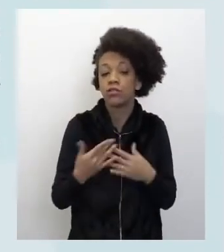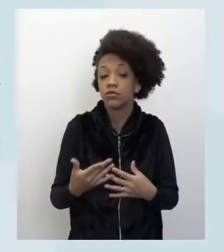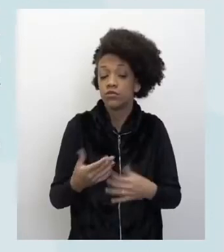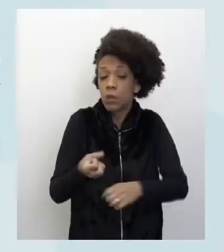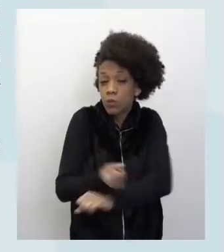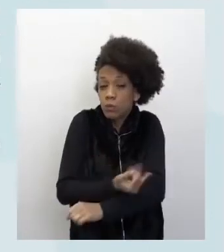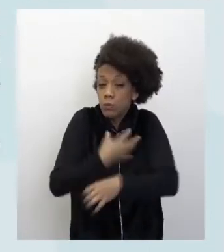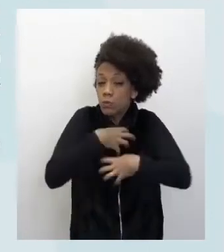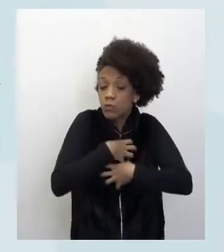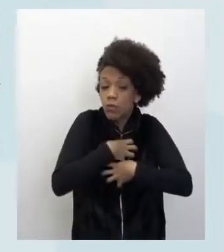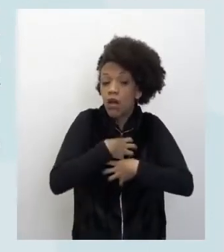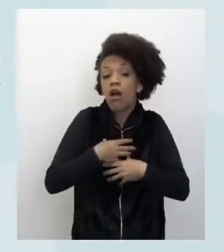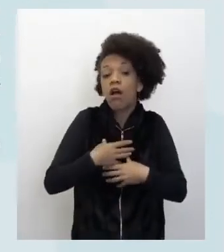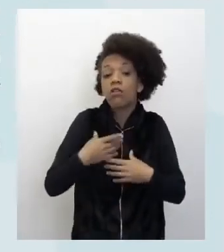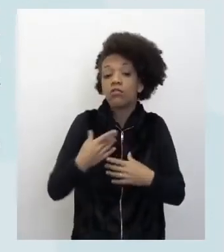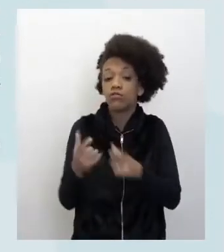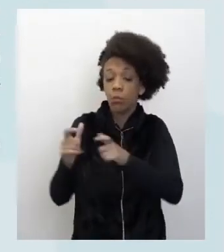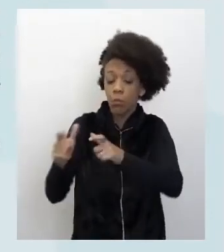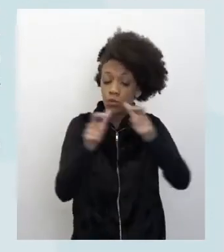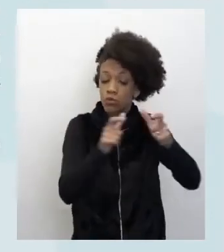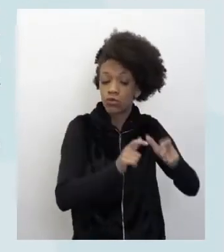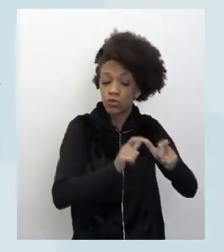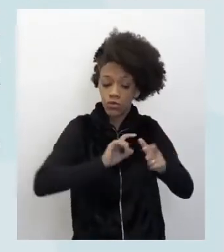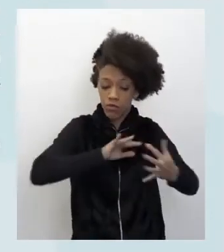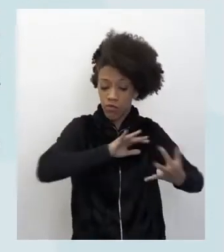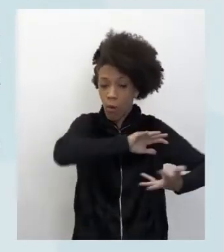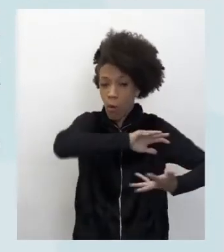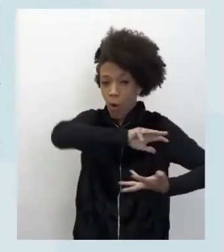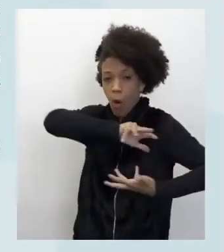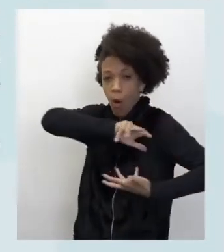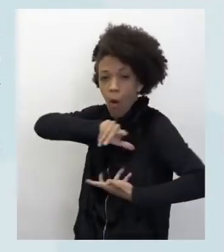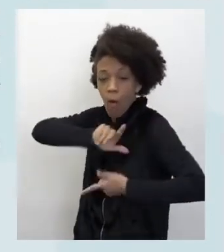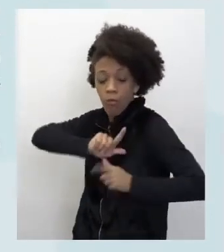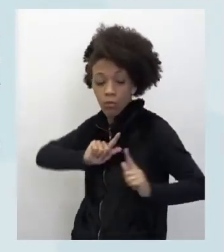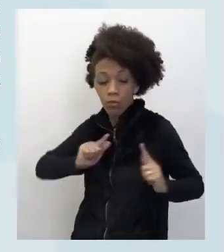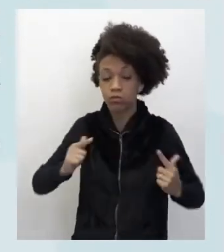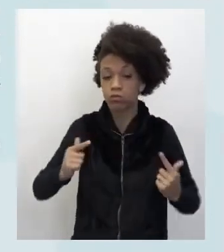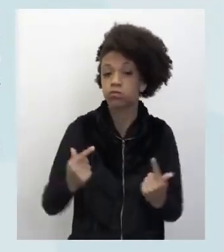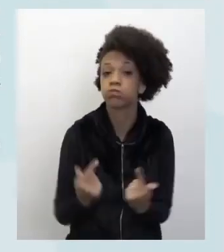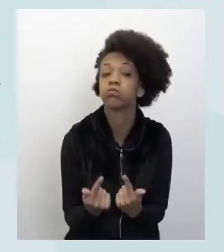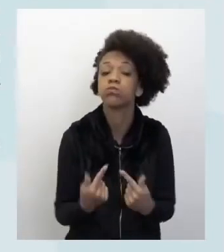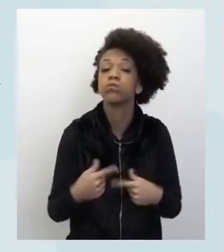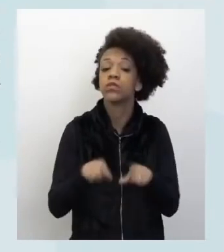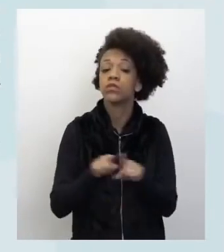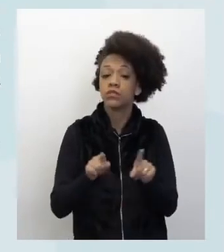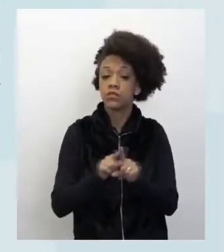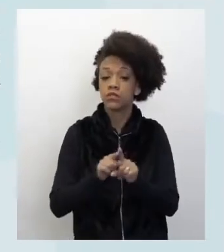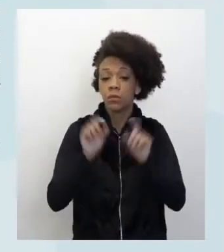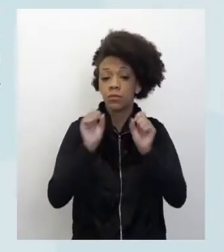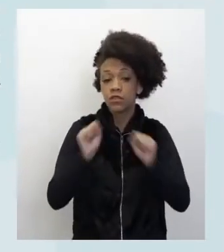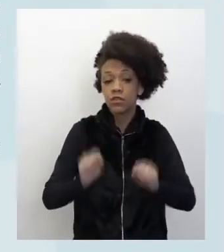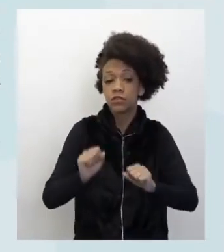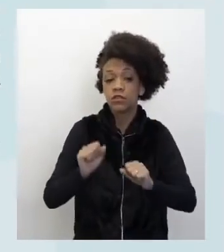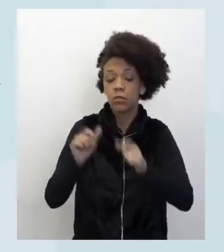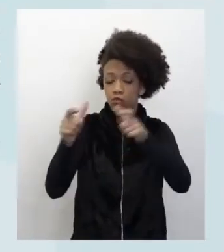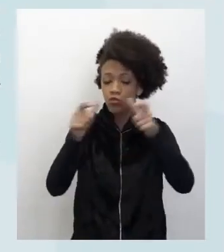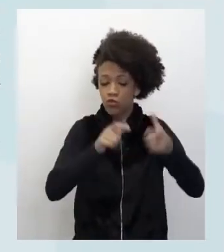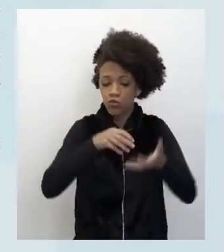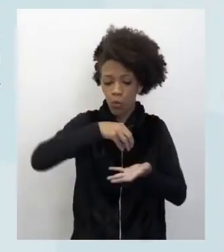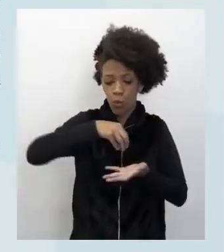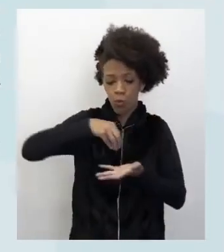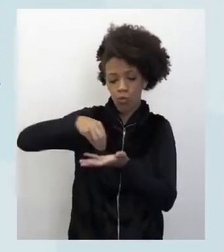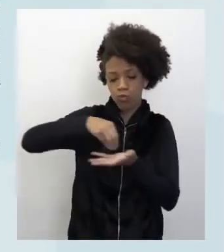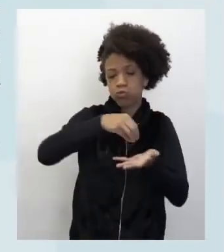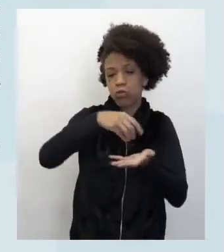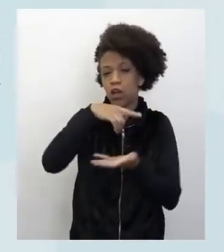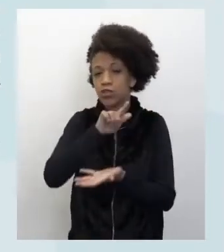do sensoriamento remoto, sistemas de informações geográficas, o SIG, e sistemas de posicionamento global, GPS,